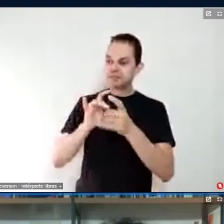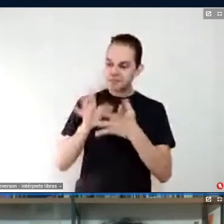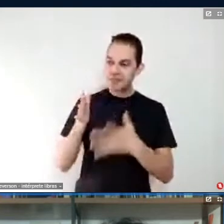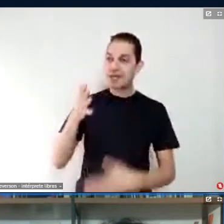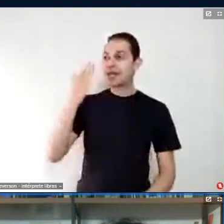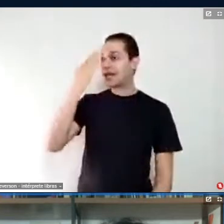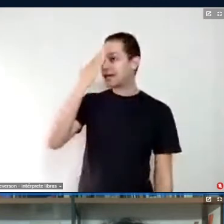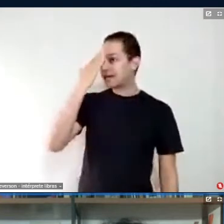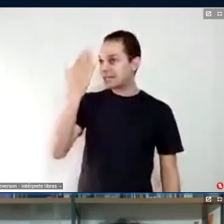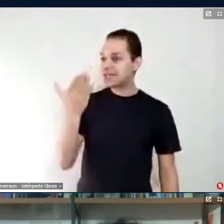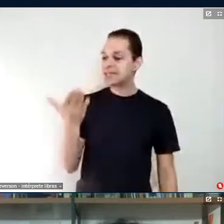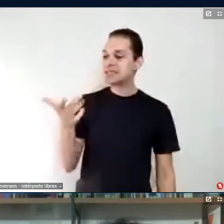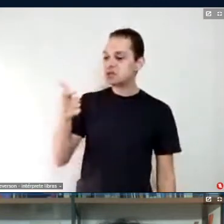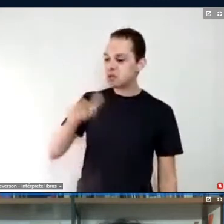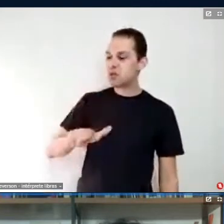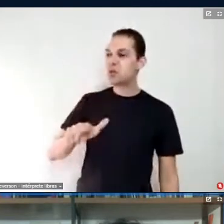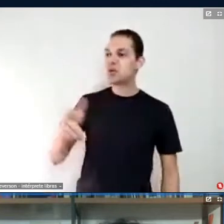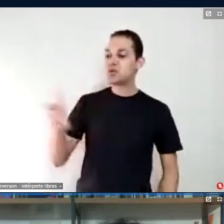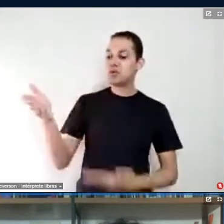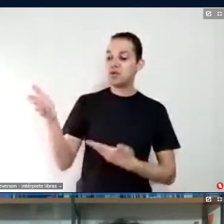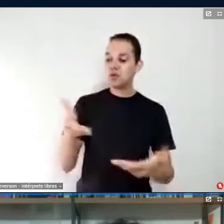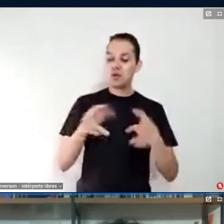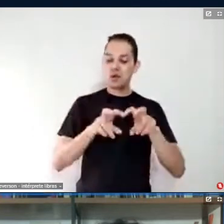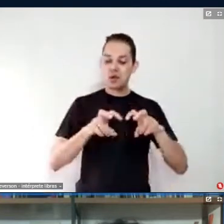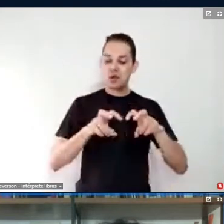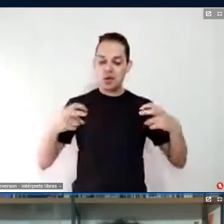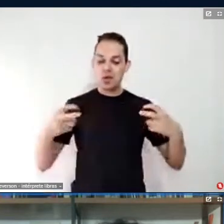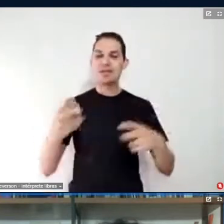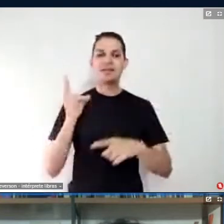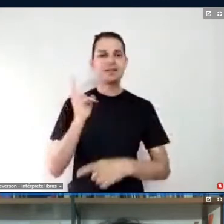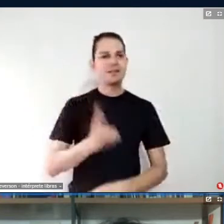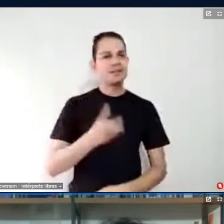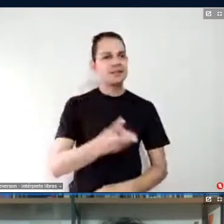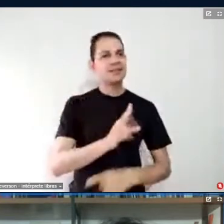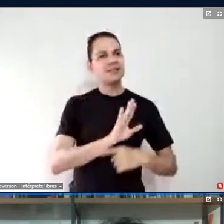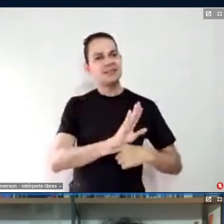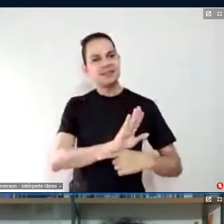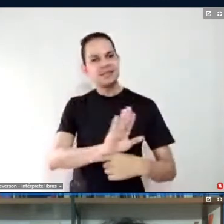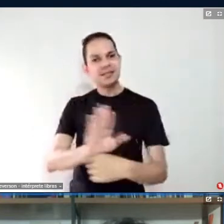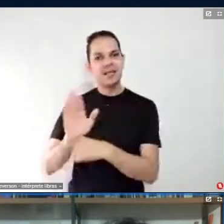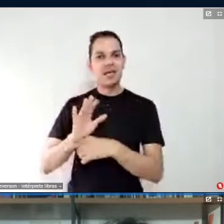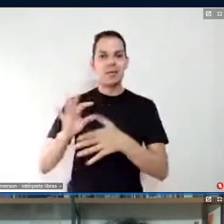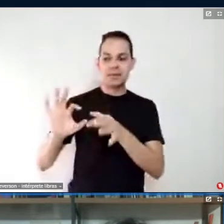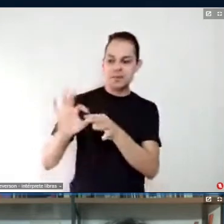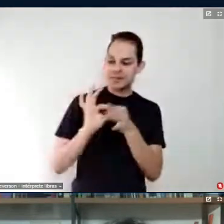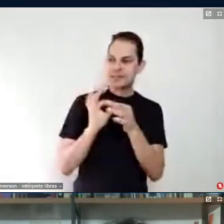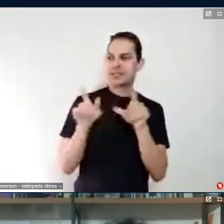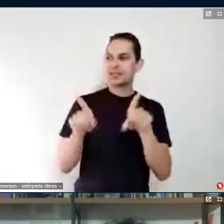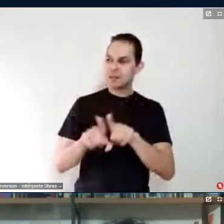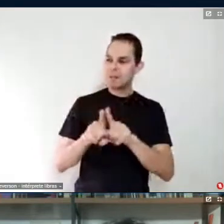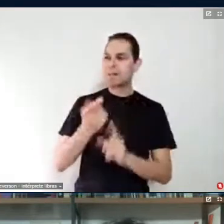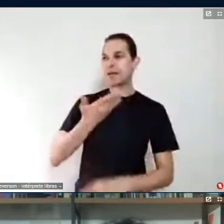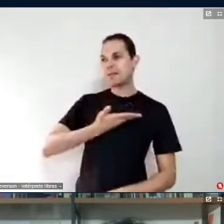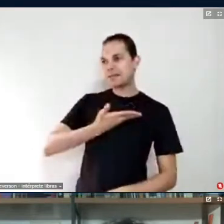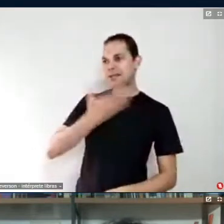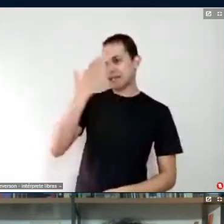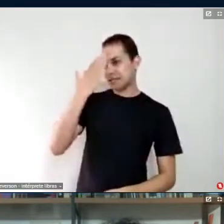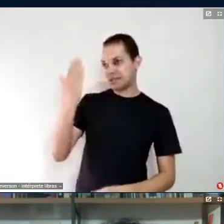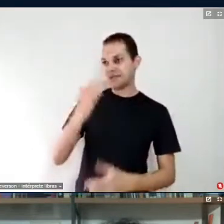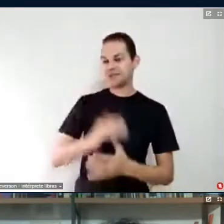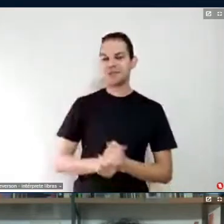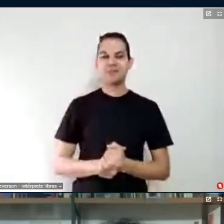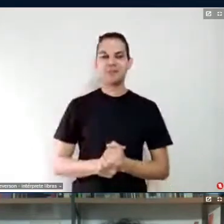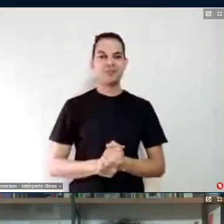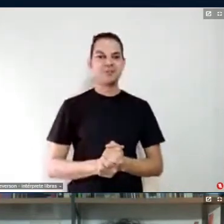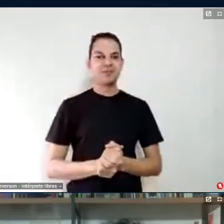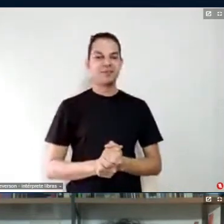pela sua imensa contribuição de sempre e pela sua parceria e amizade. Bom, antes de tudo, eu